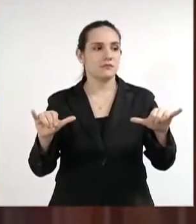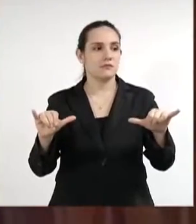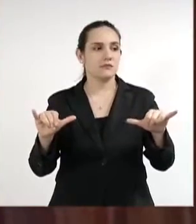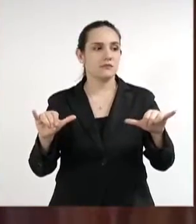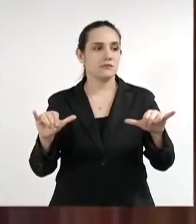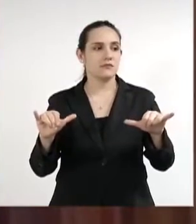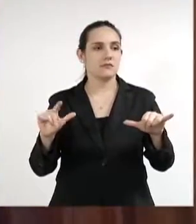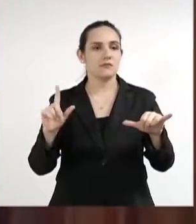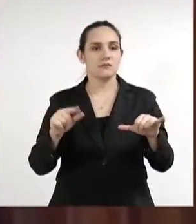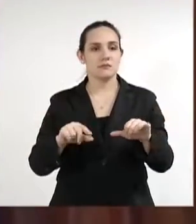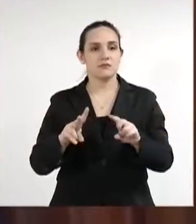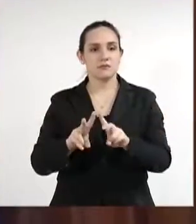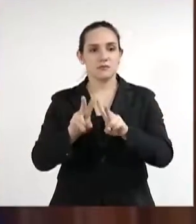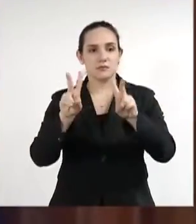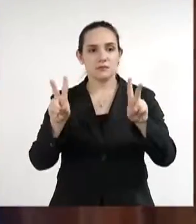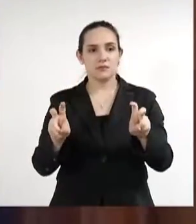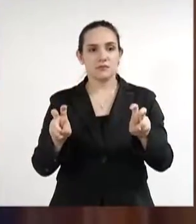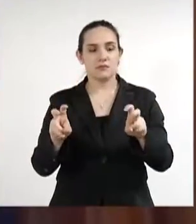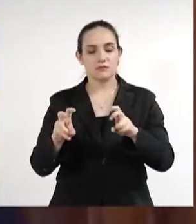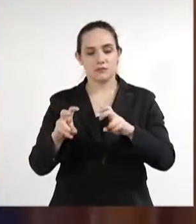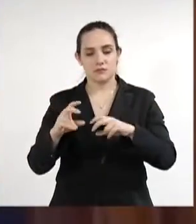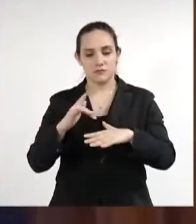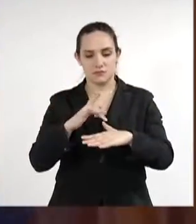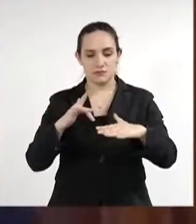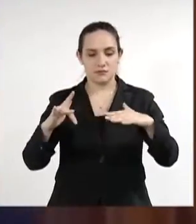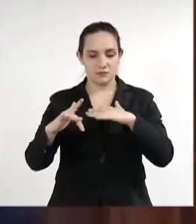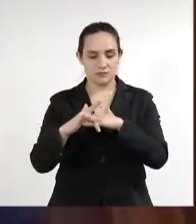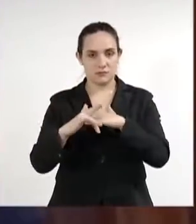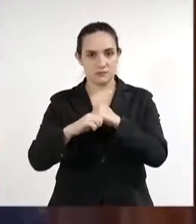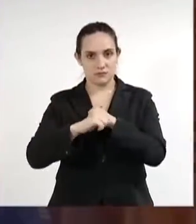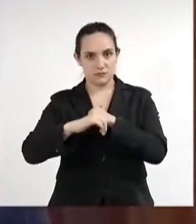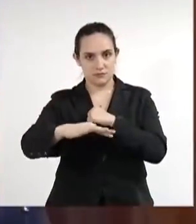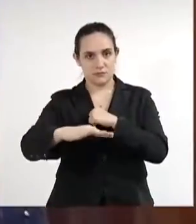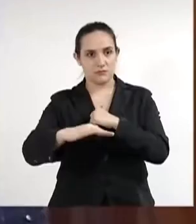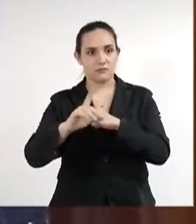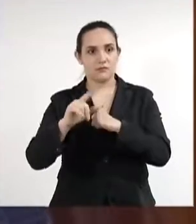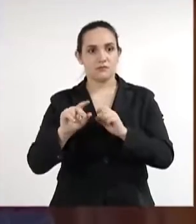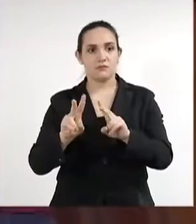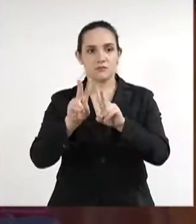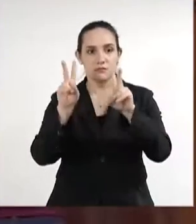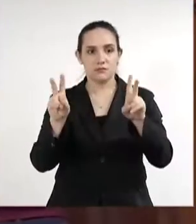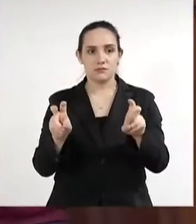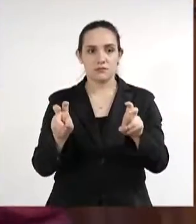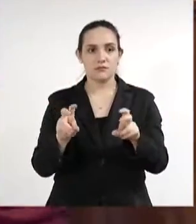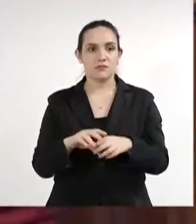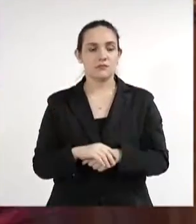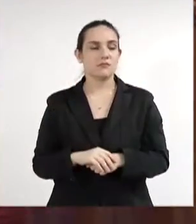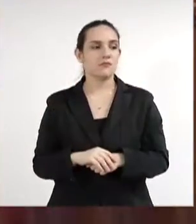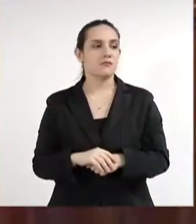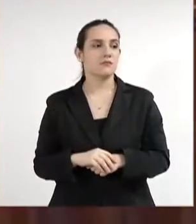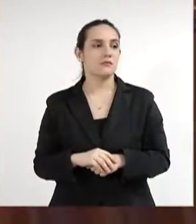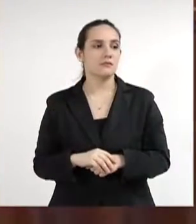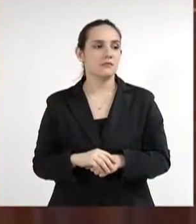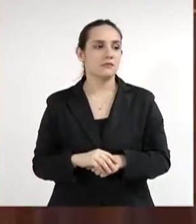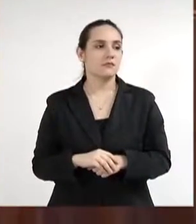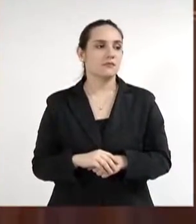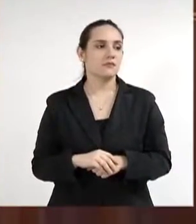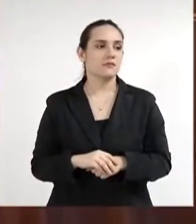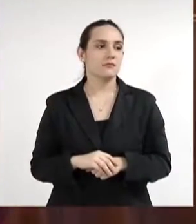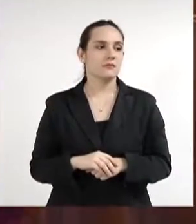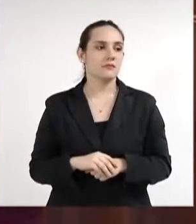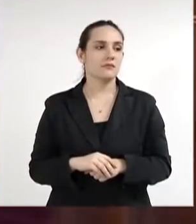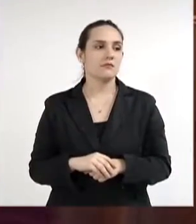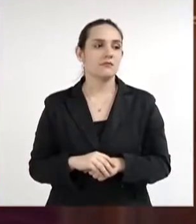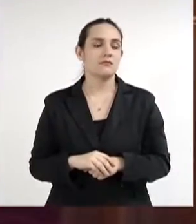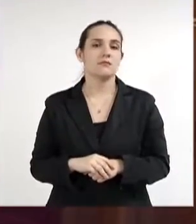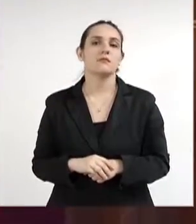a repercussão nas redes sociais de uma questão que venho colocando em